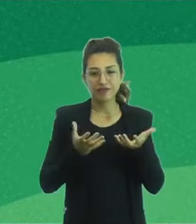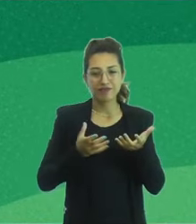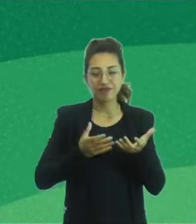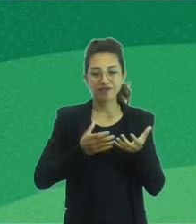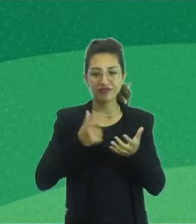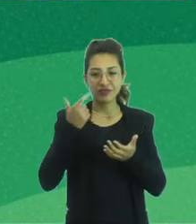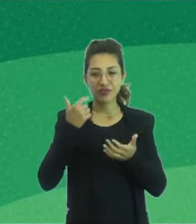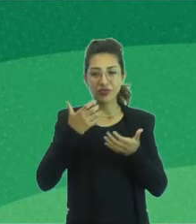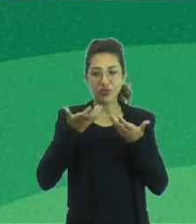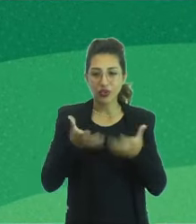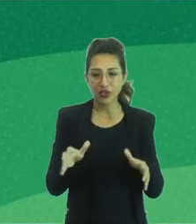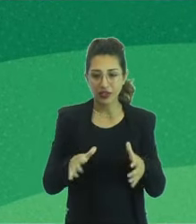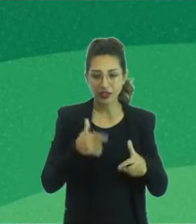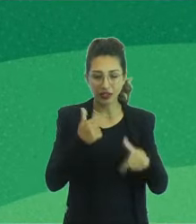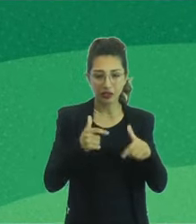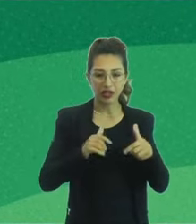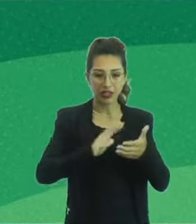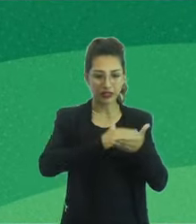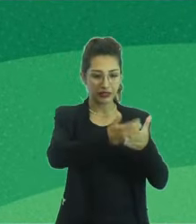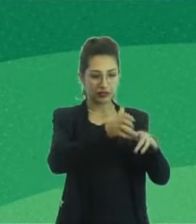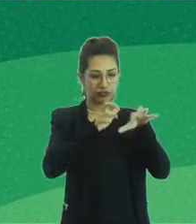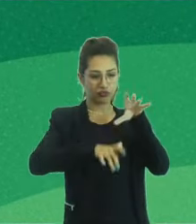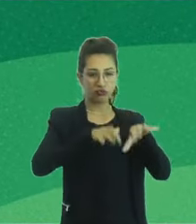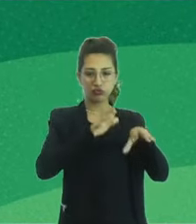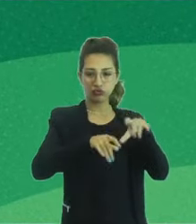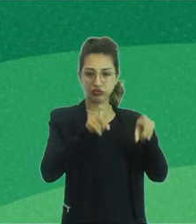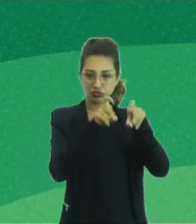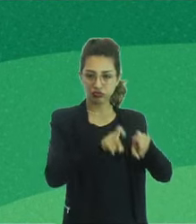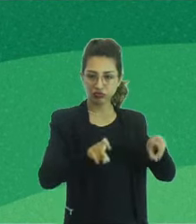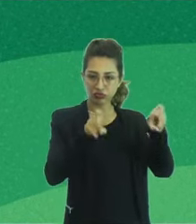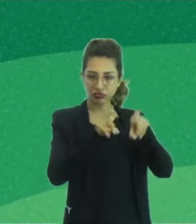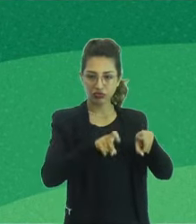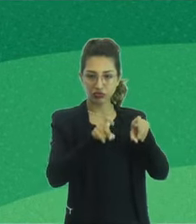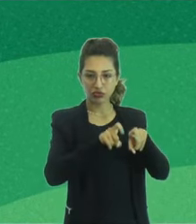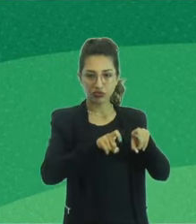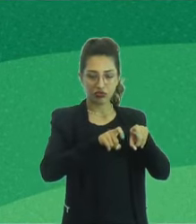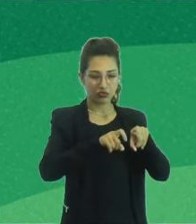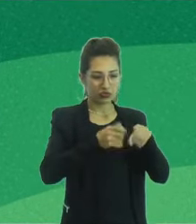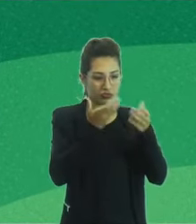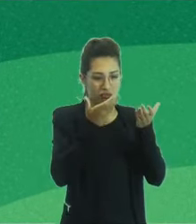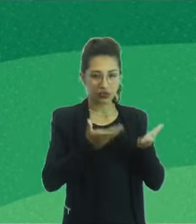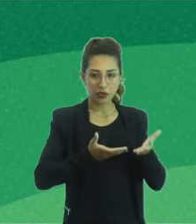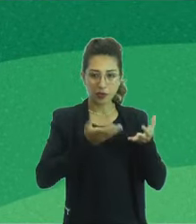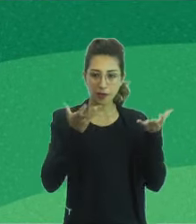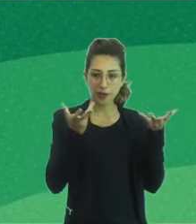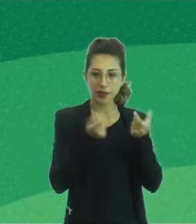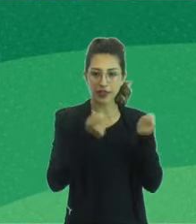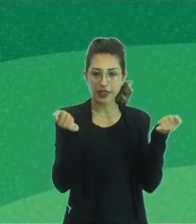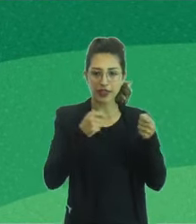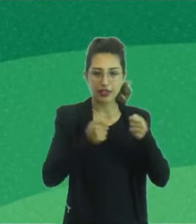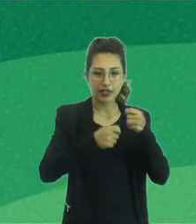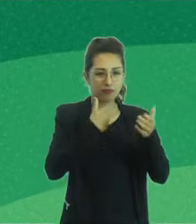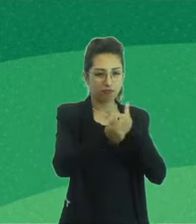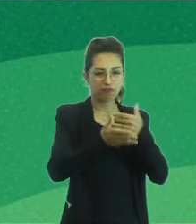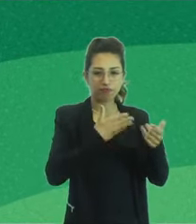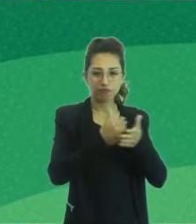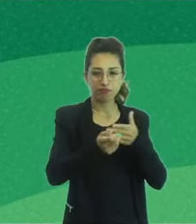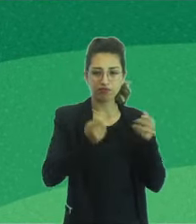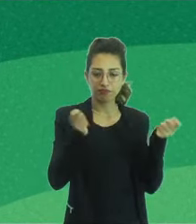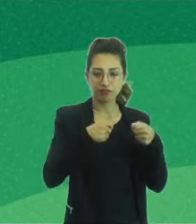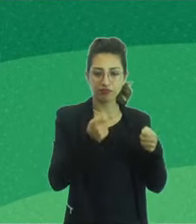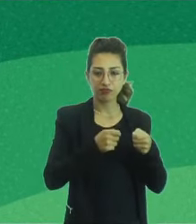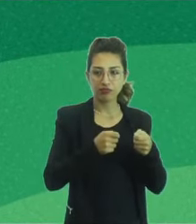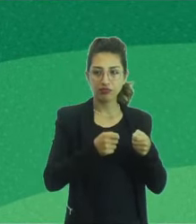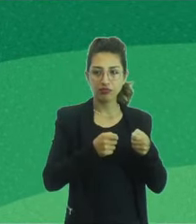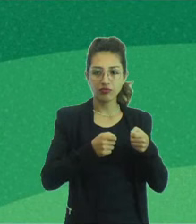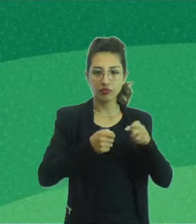você tem um computador sabe essa máquina um pedação de silício maravilhoso que pode fazer qualquer coisa tu vai fazer um